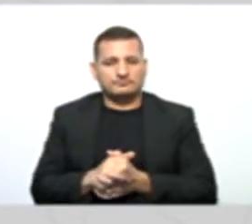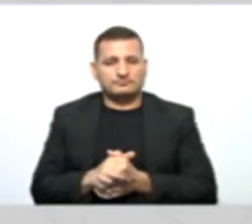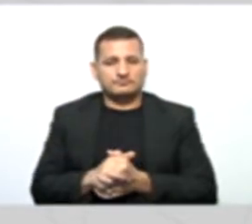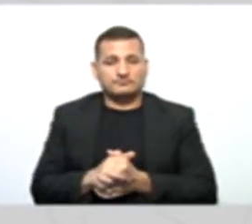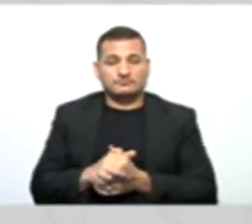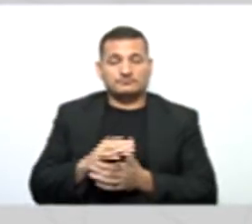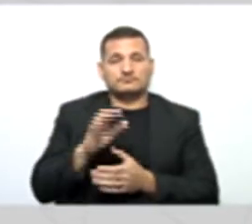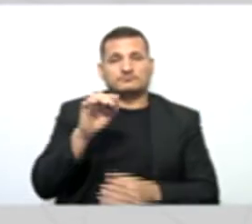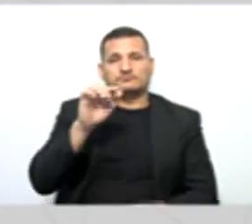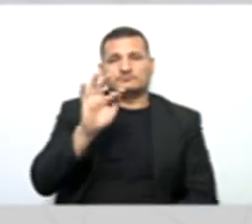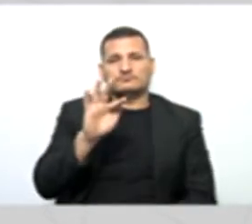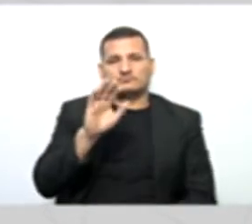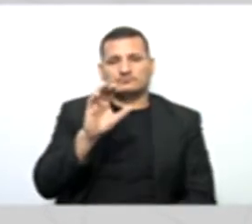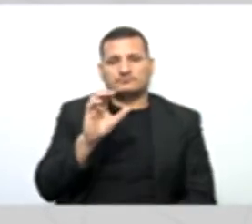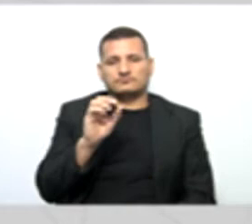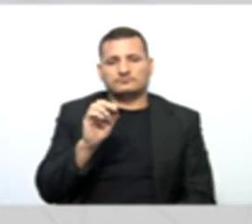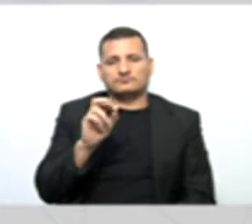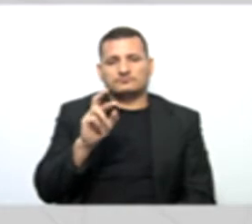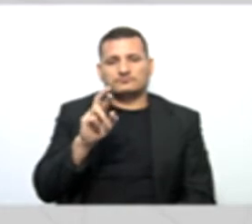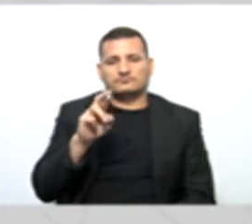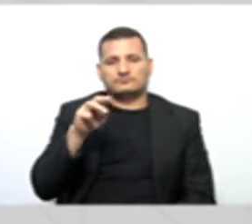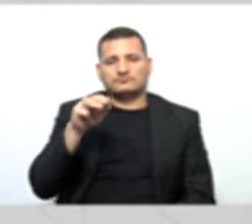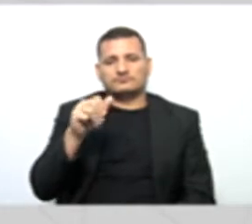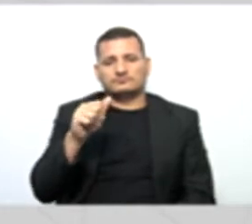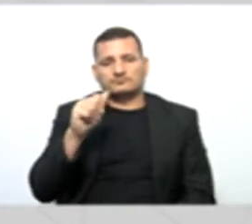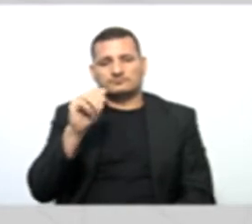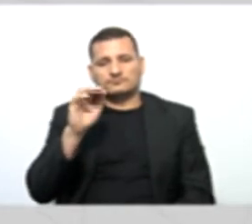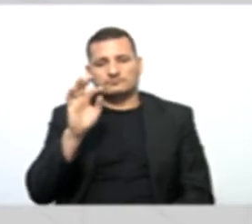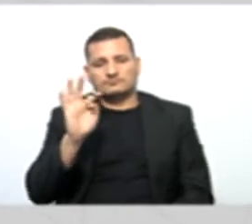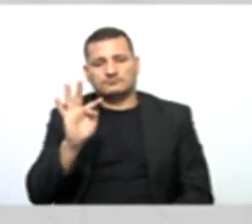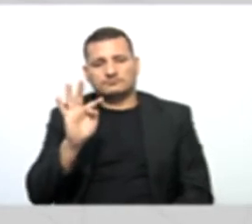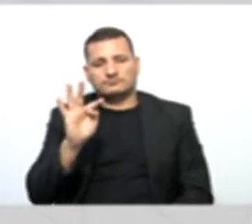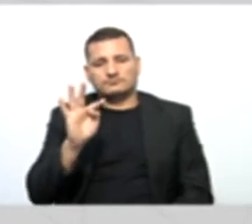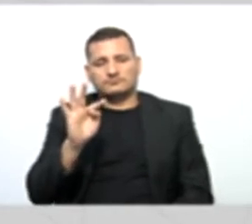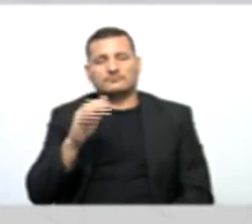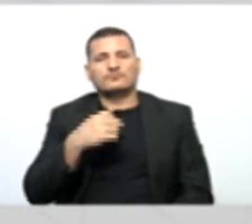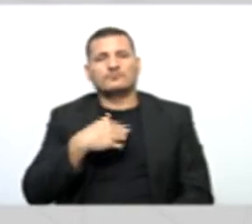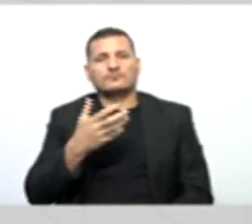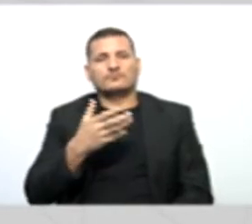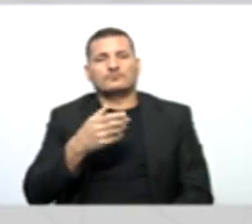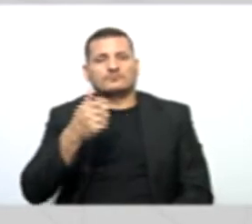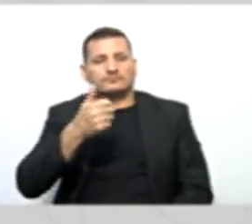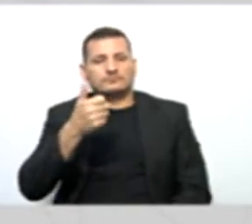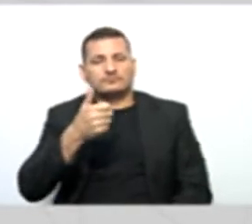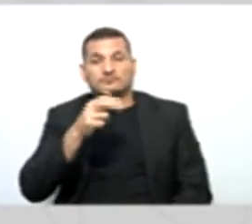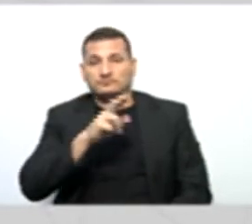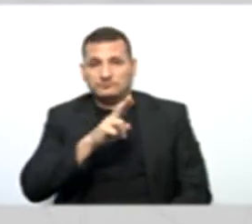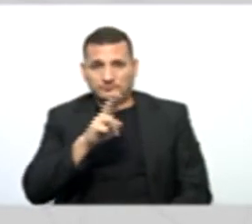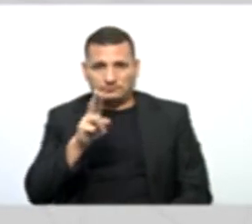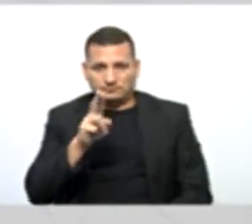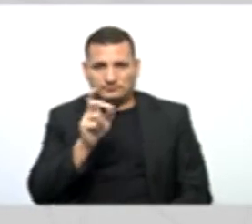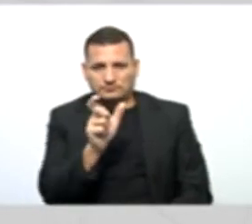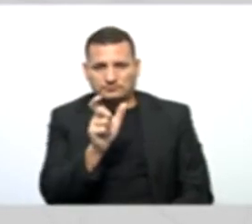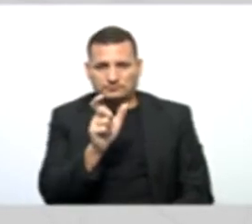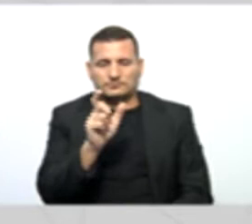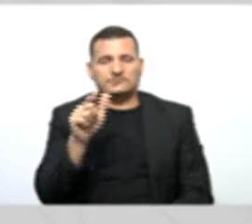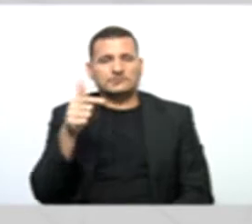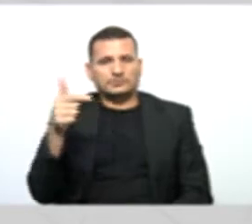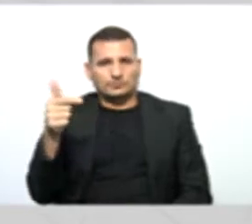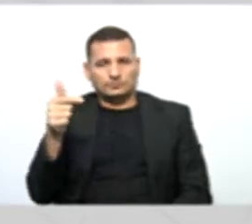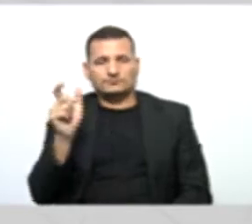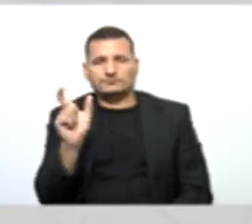nós definimos, ó, ponto format, primeiro eu quero mostrar o nome, depois eu quero